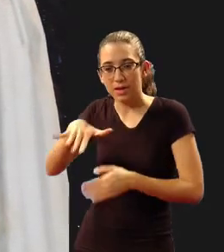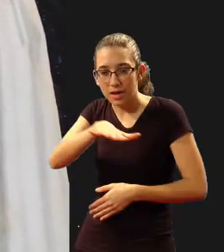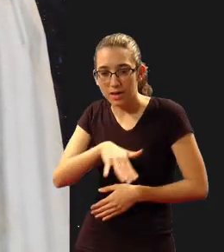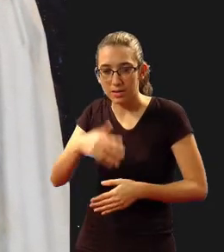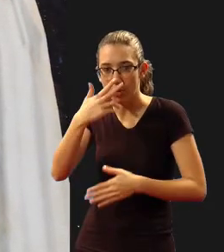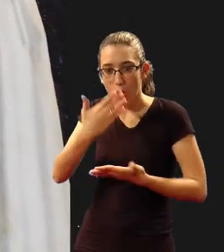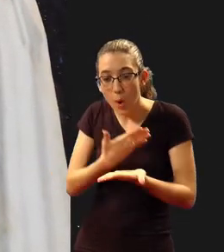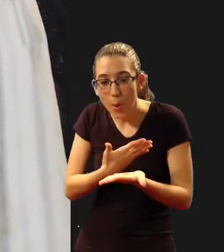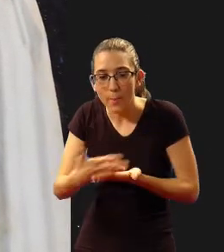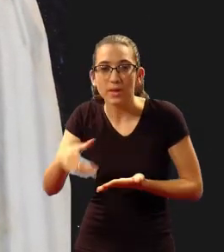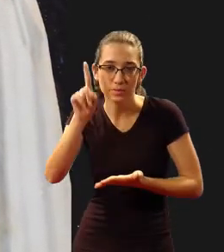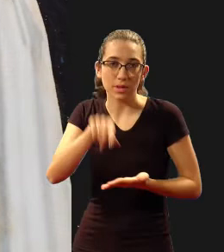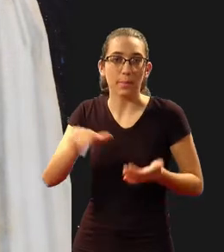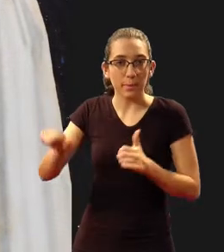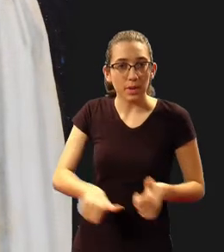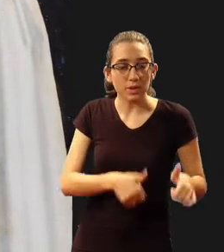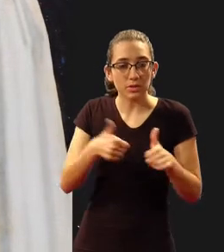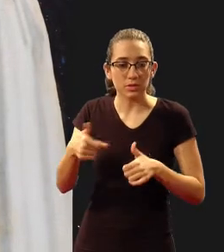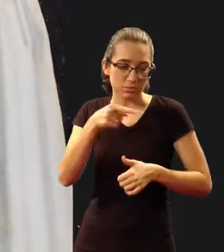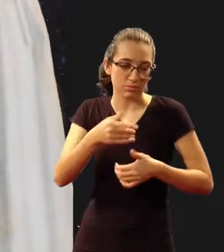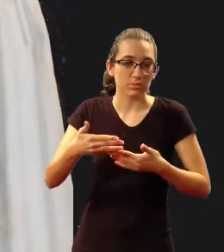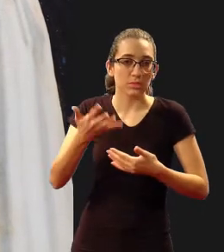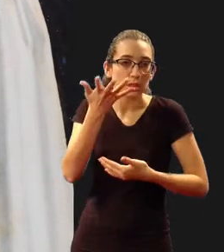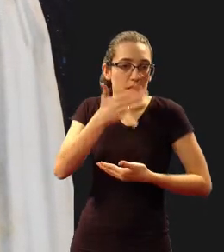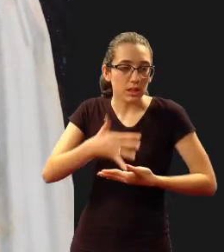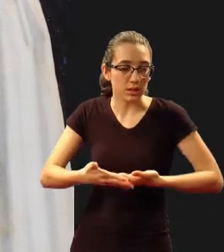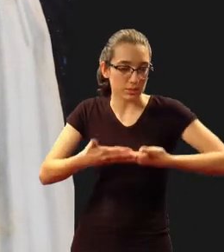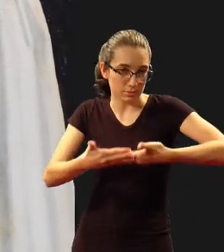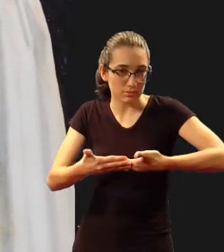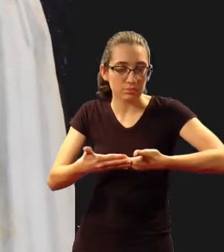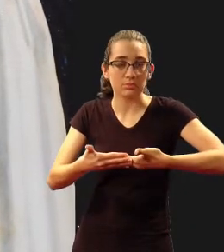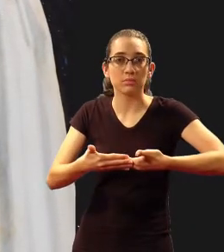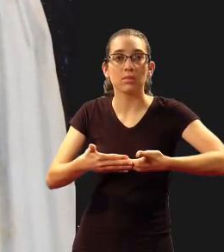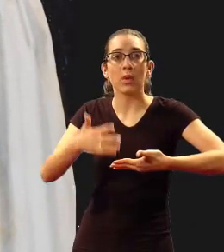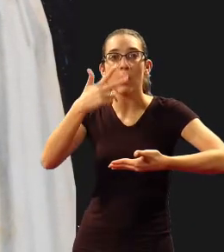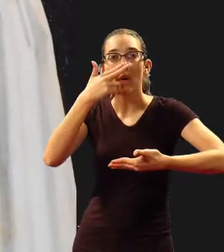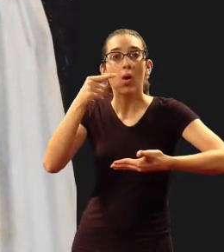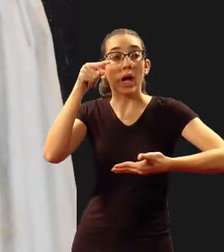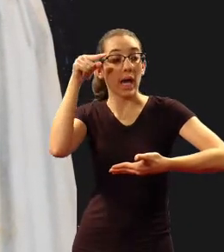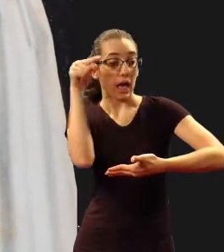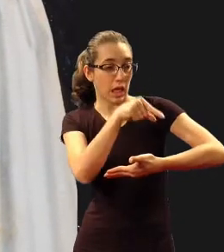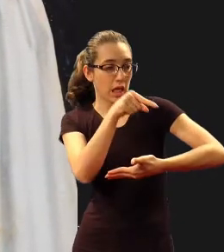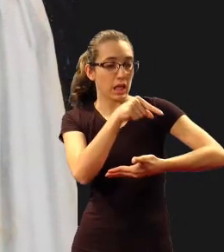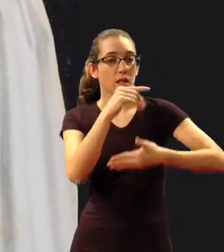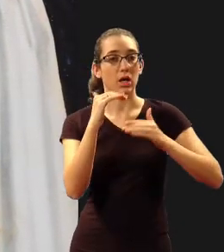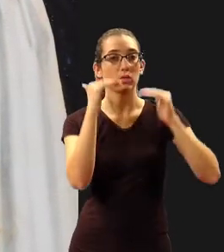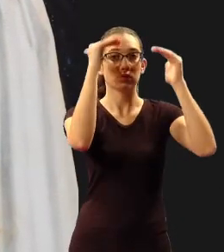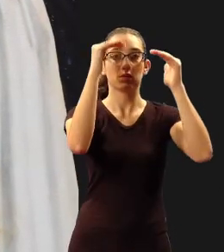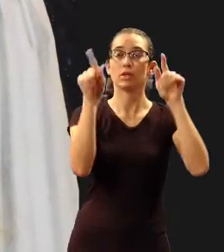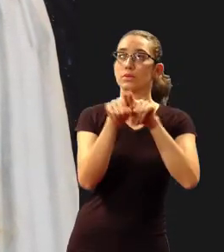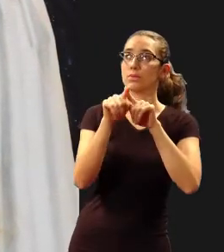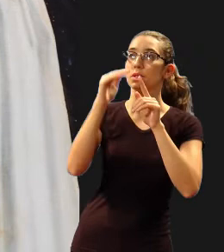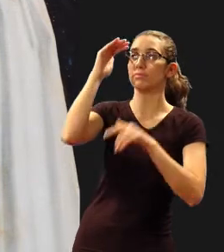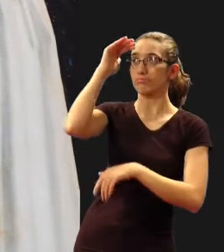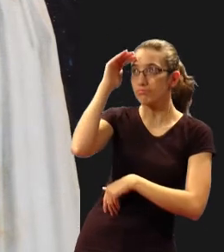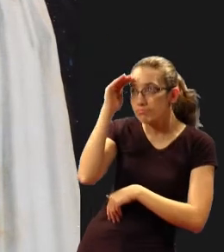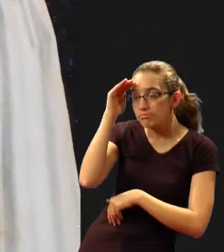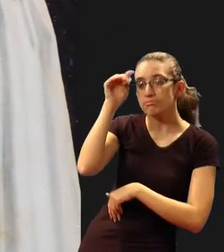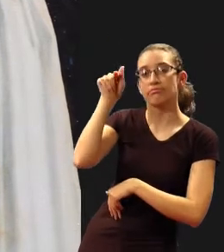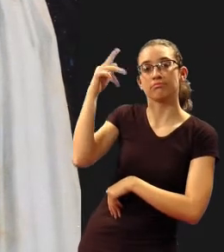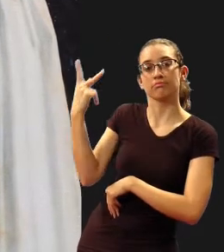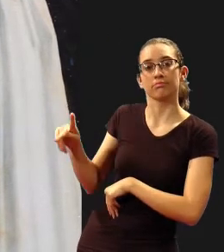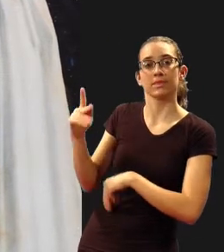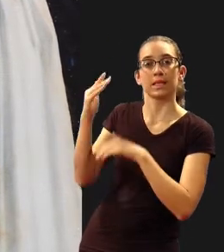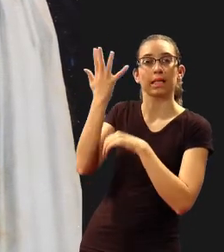o batismo efetivamente, onde uma criança é colocada no centro da ação. A própria